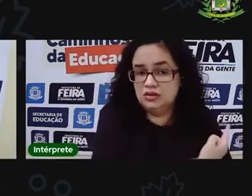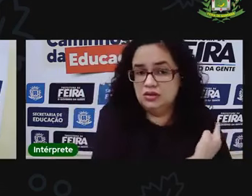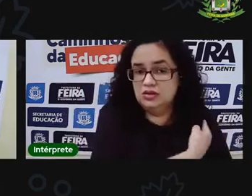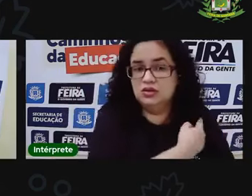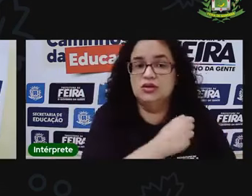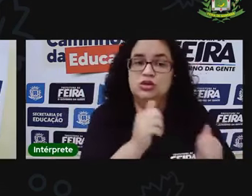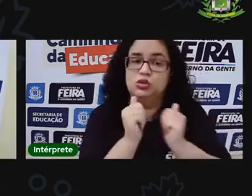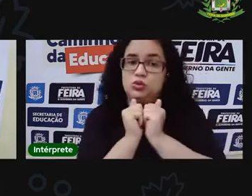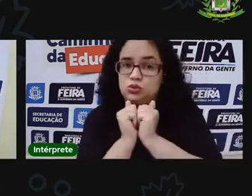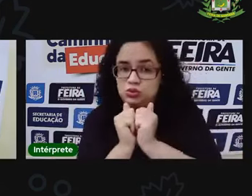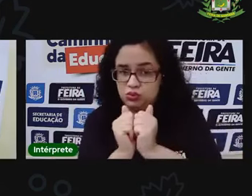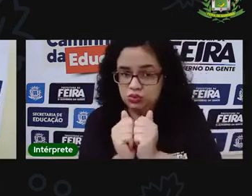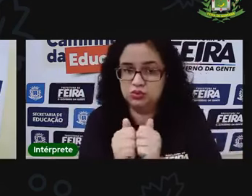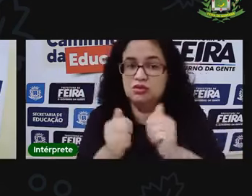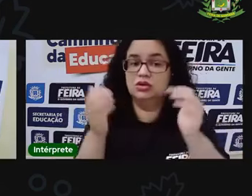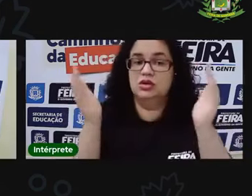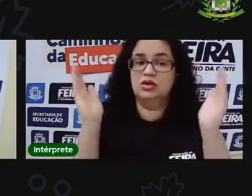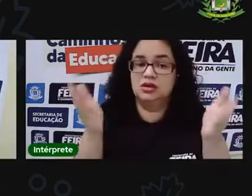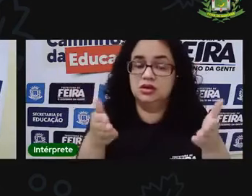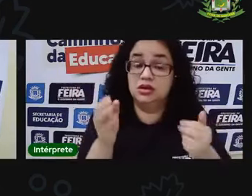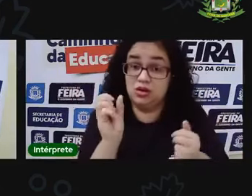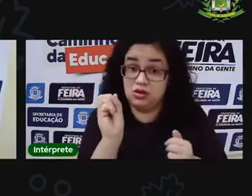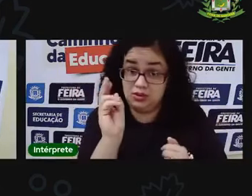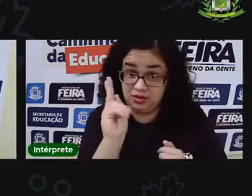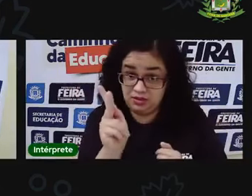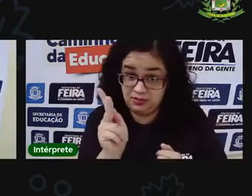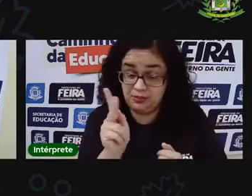seja conosco neste momento, ok?